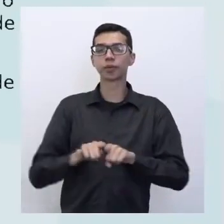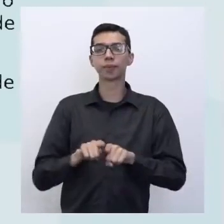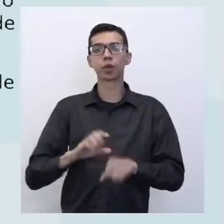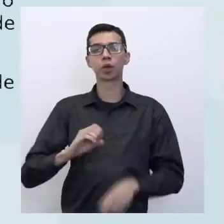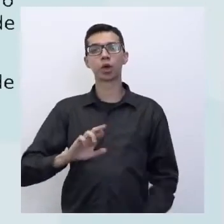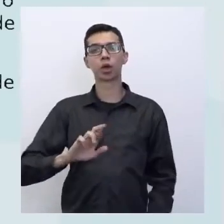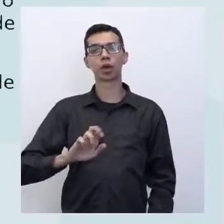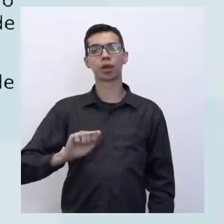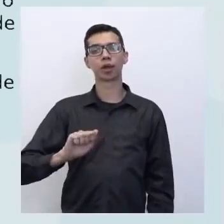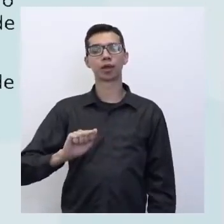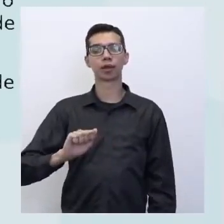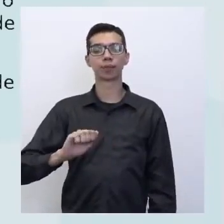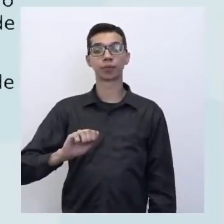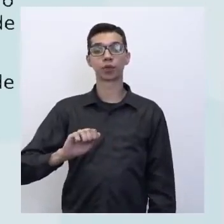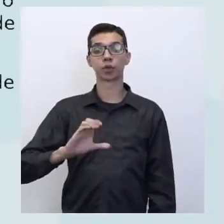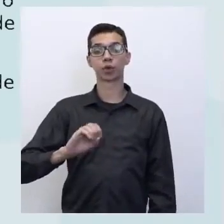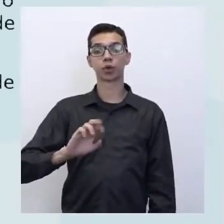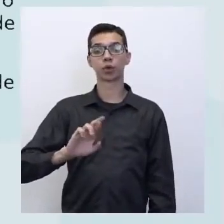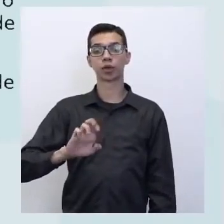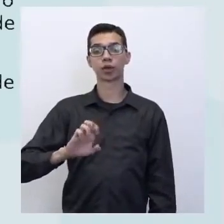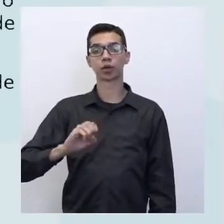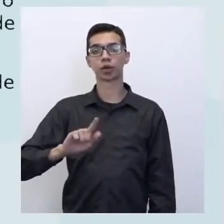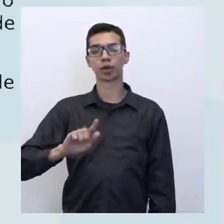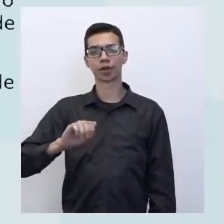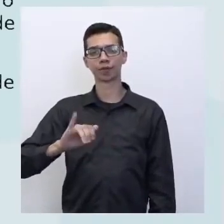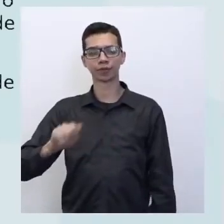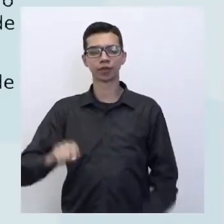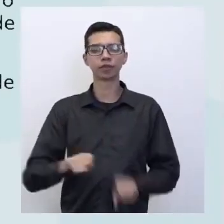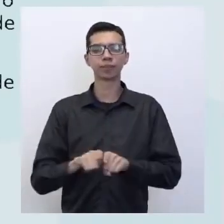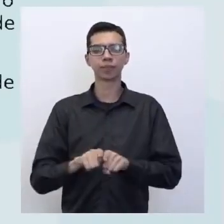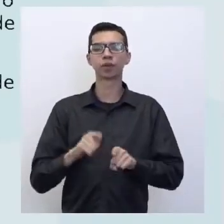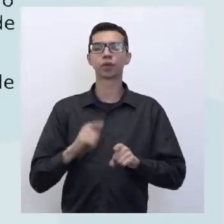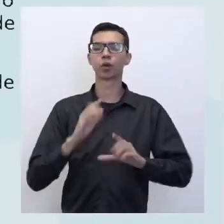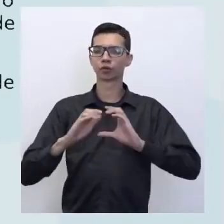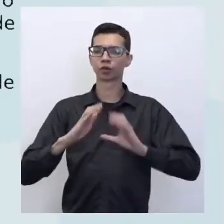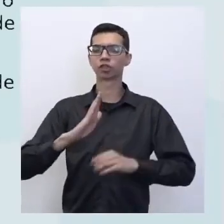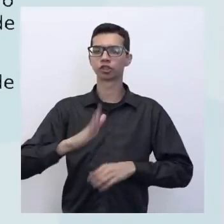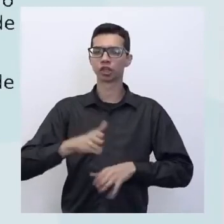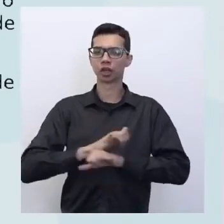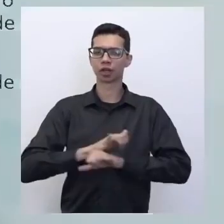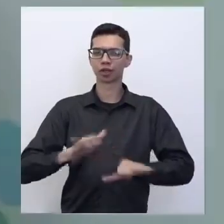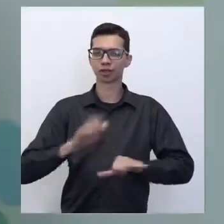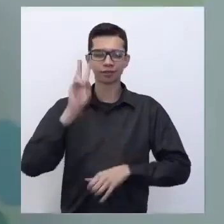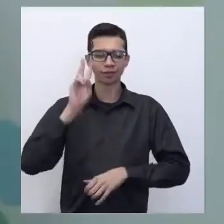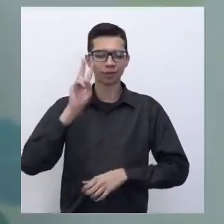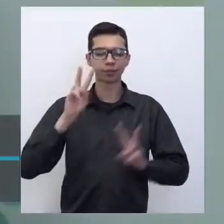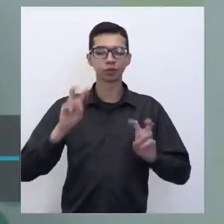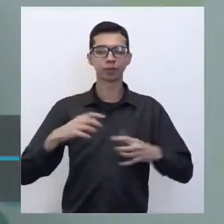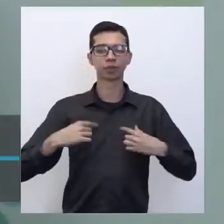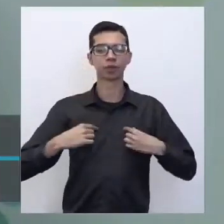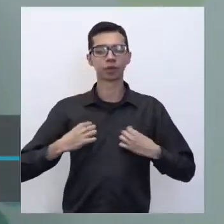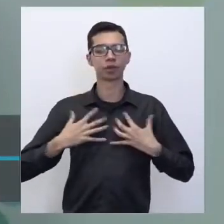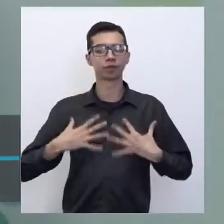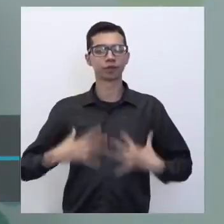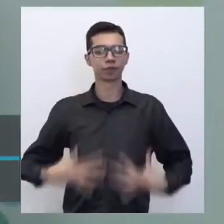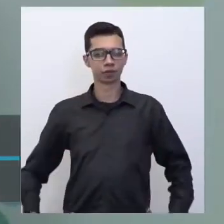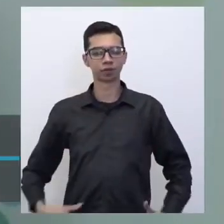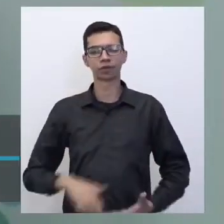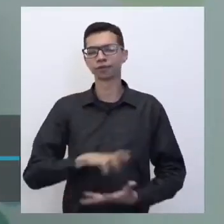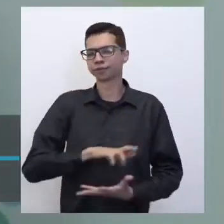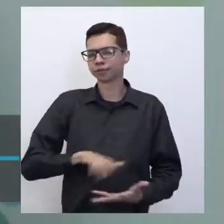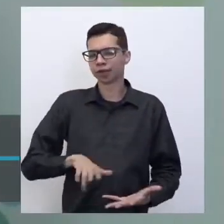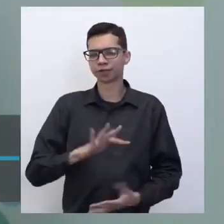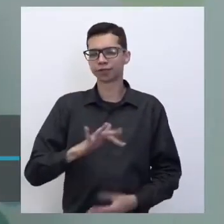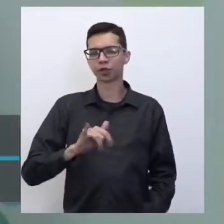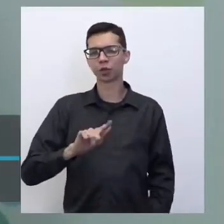Nós conversamos também sobre coreografia, figurino e trilhas sonoras. E tudo isso que a gente fez nas aulas de dança, a gente